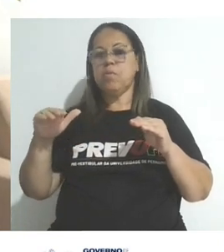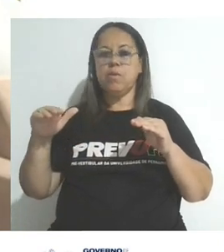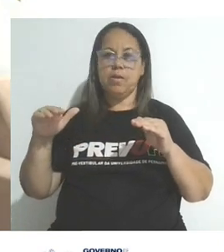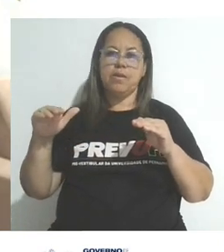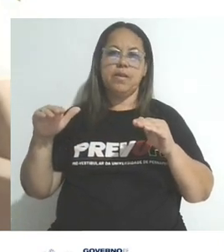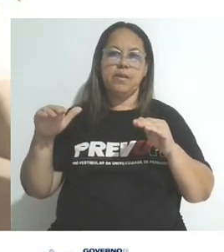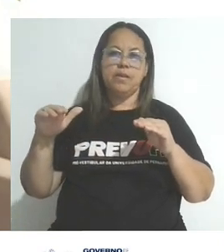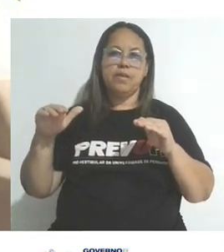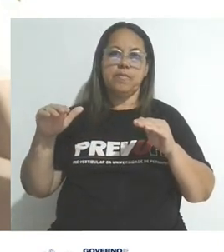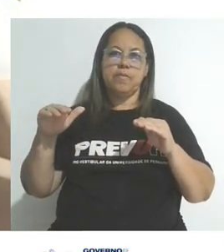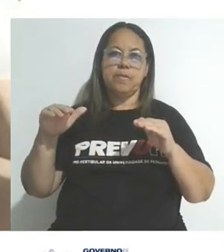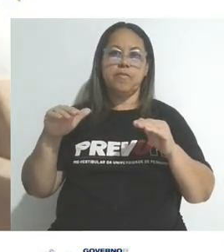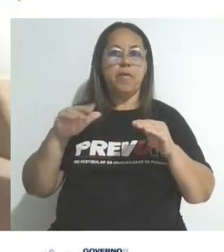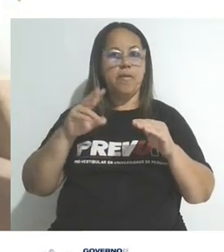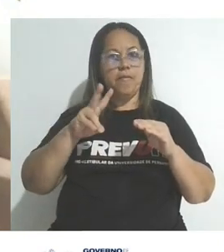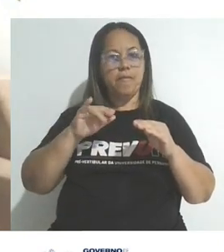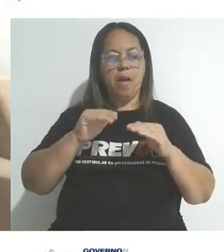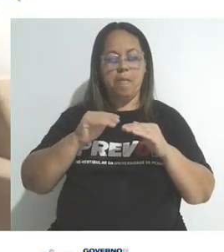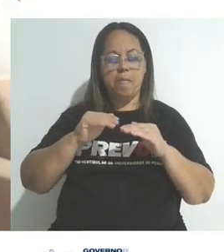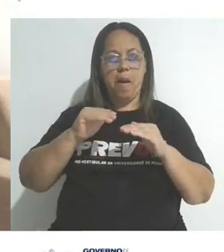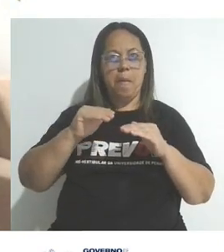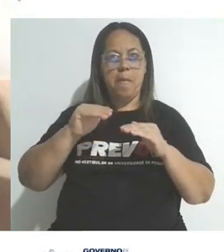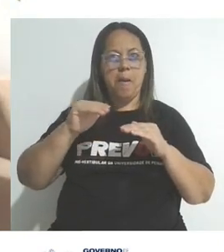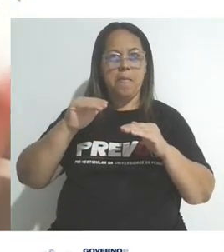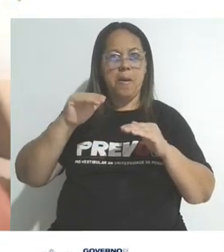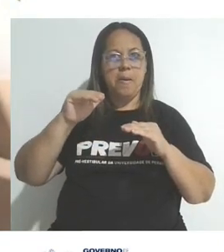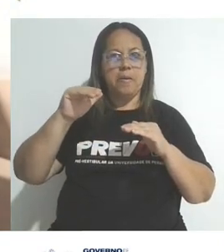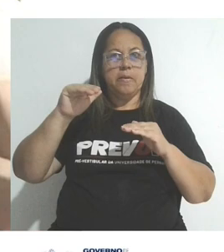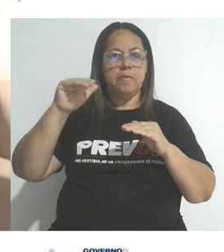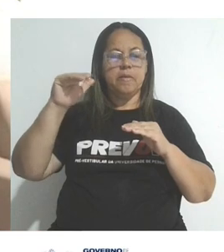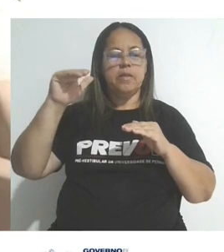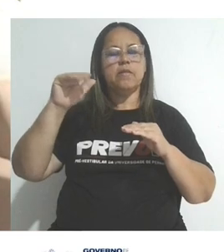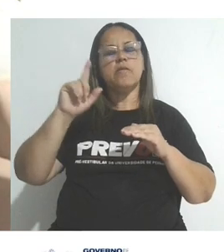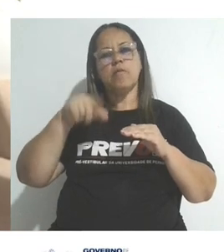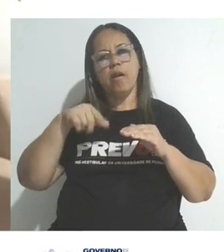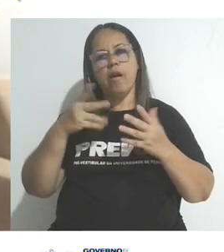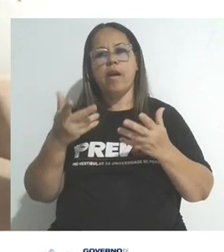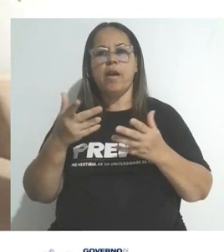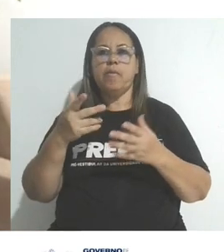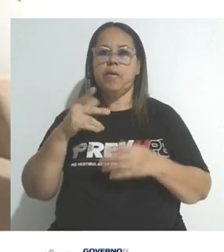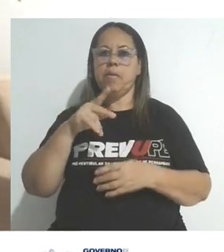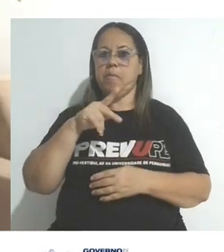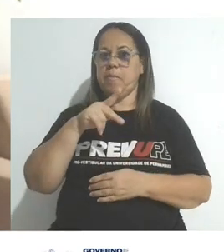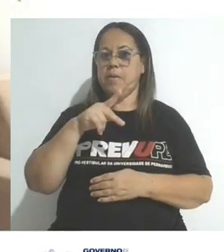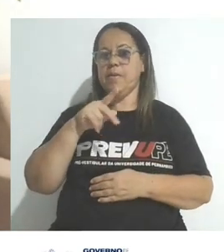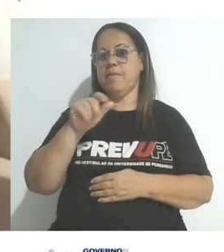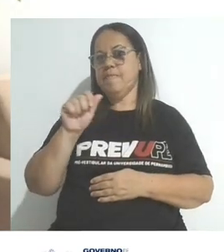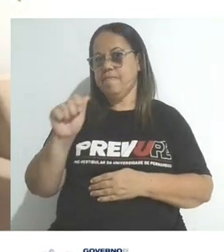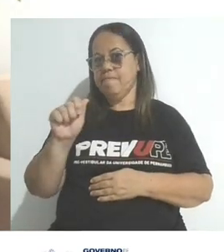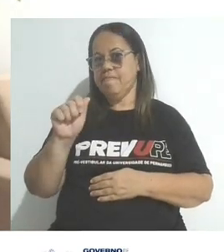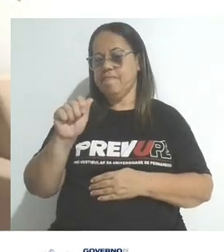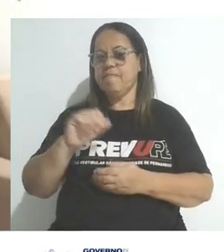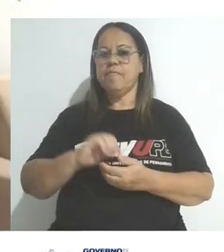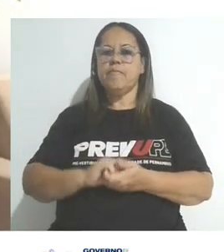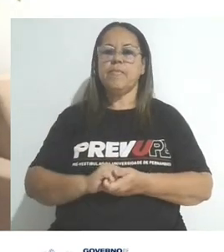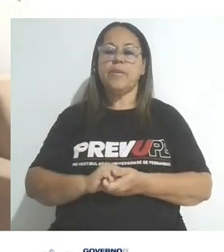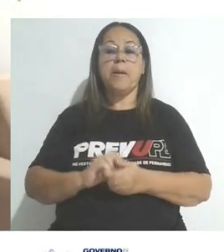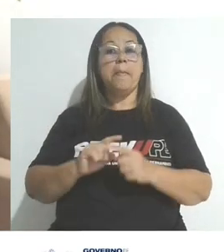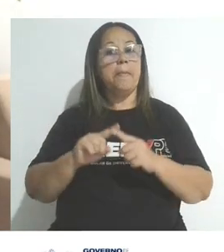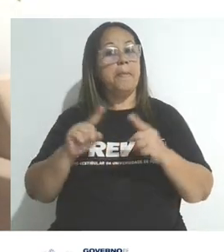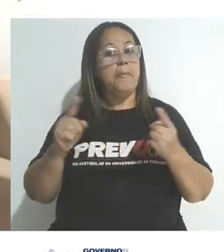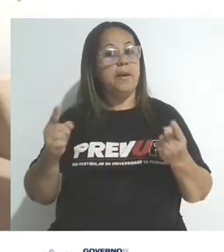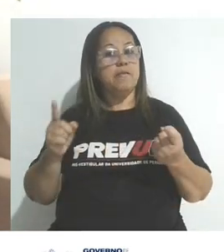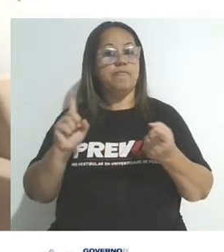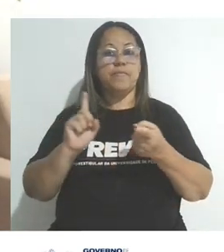função afim de forma crescente, né? E aí a gente caracteriza isso como uma progressão aritmética. Por outro